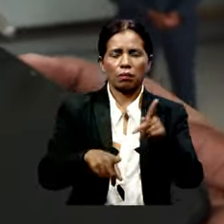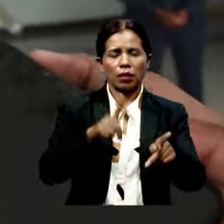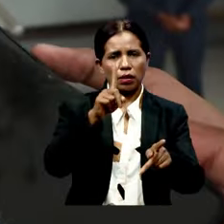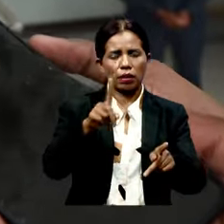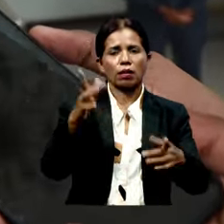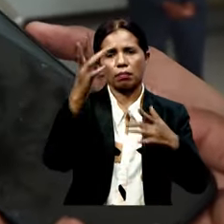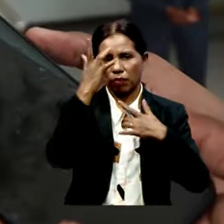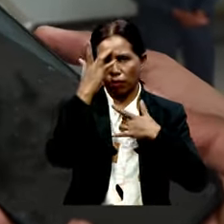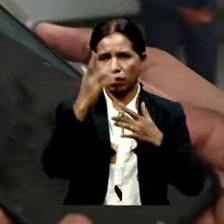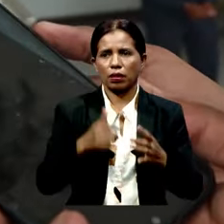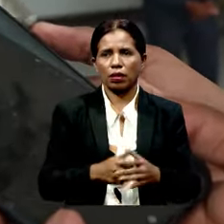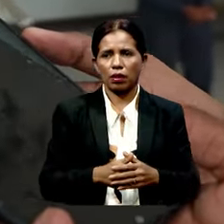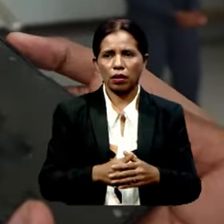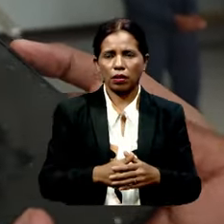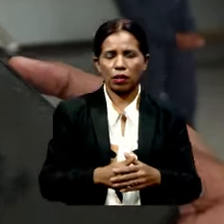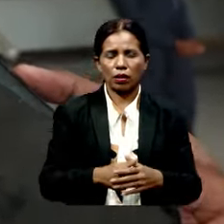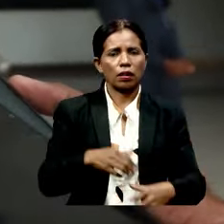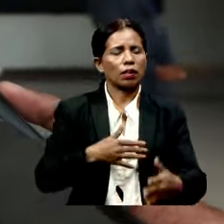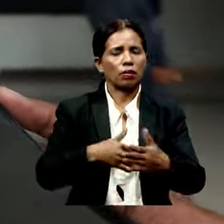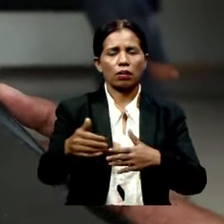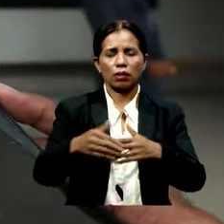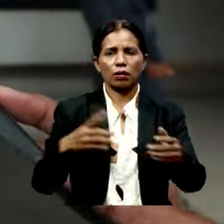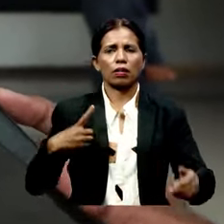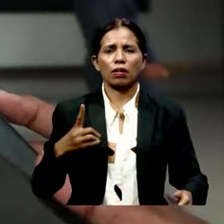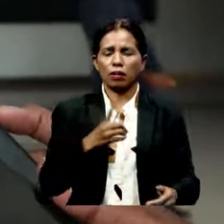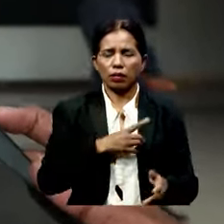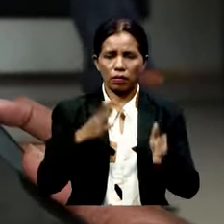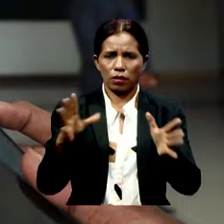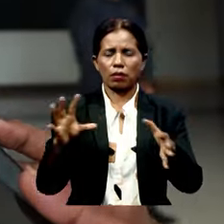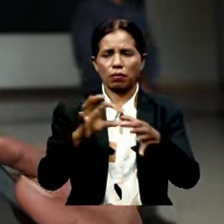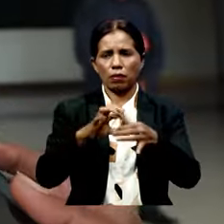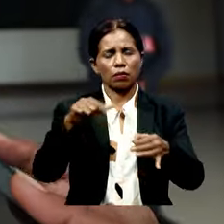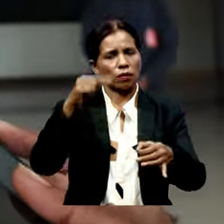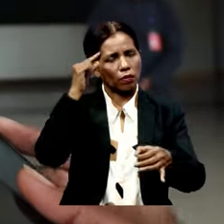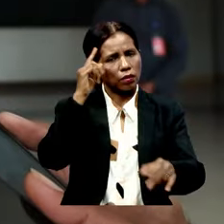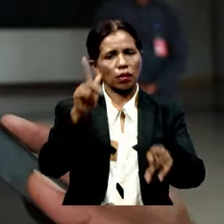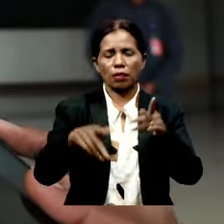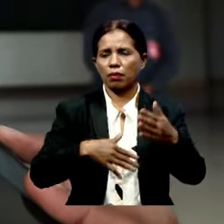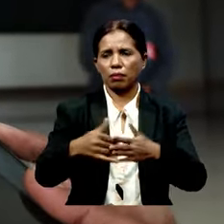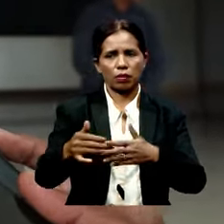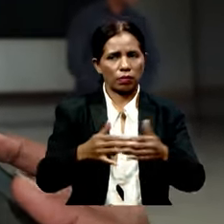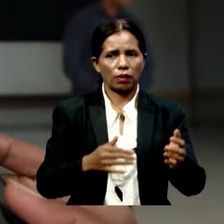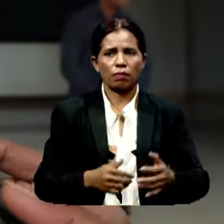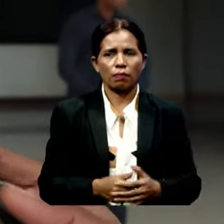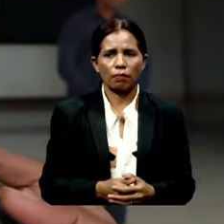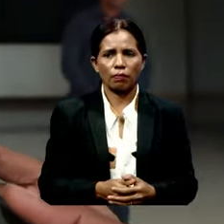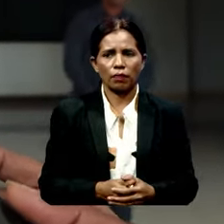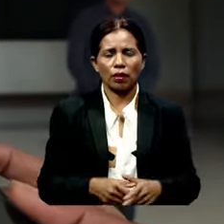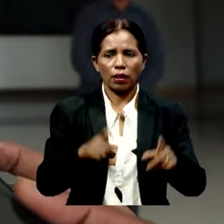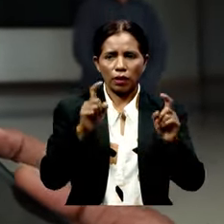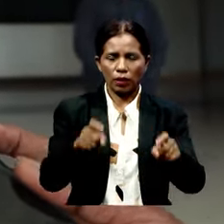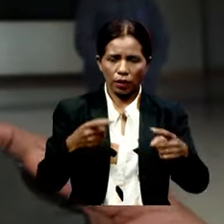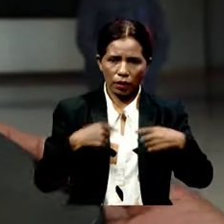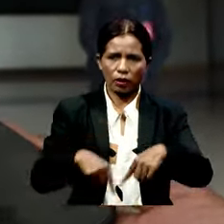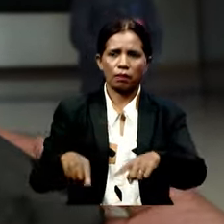moras, qualquer cidadão, deputado, membro do governo, ou cidadão vai bem, tem que